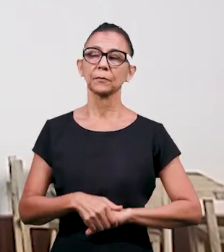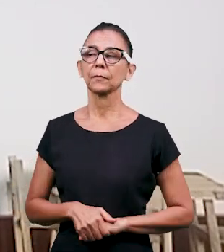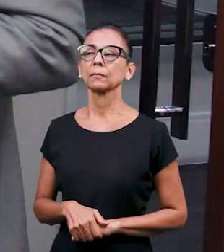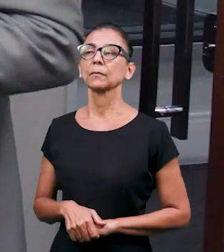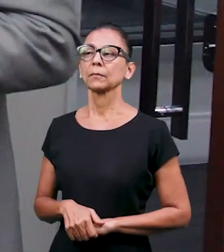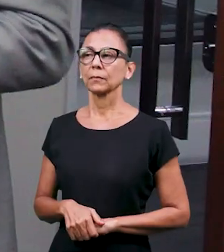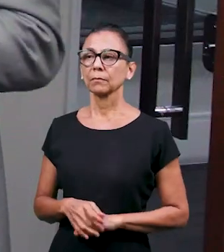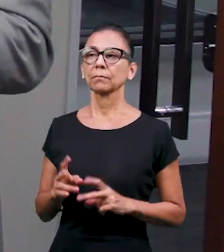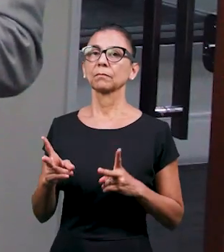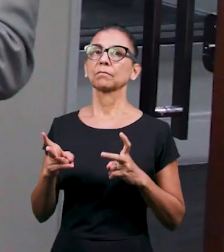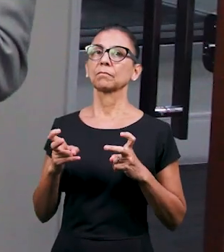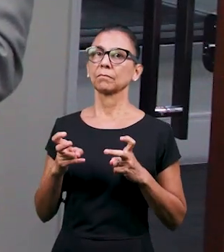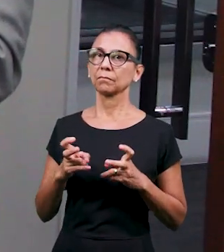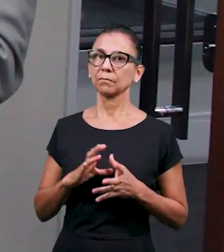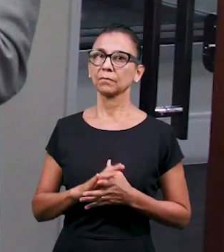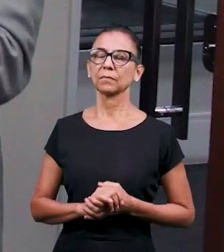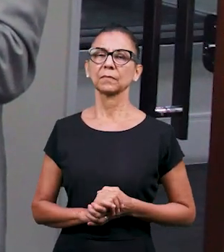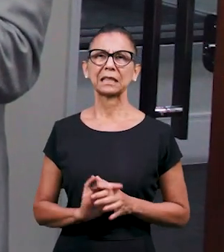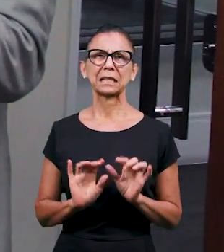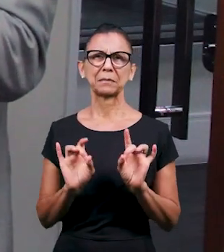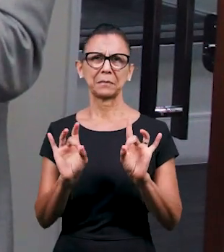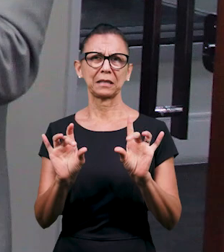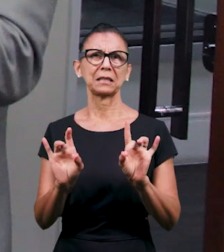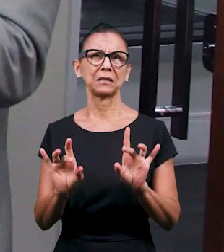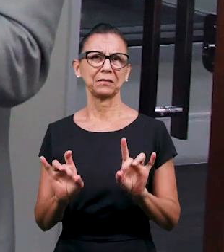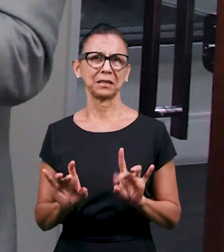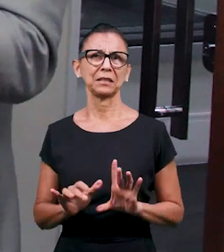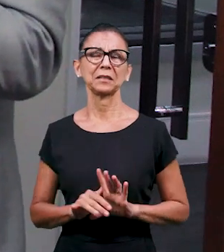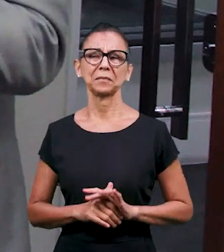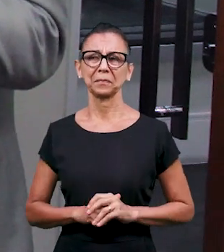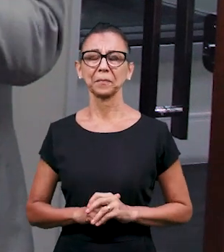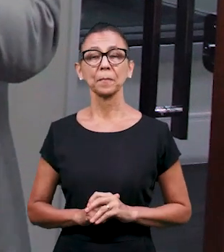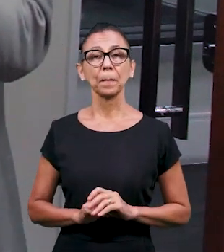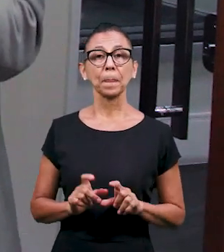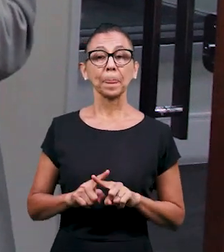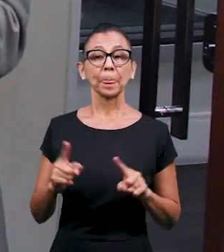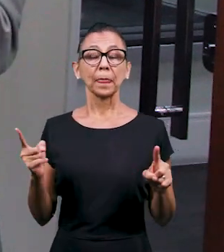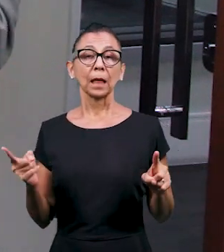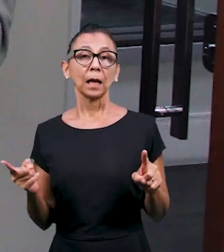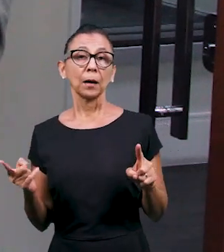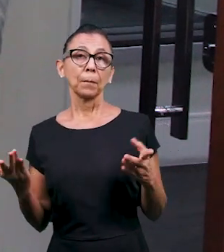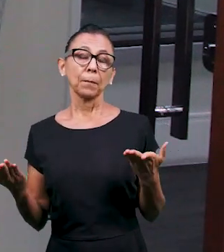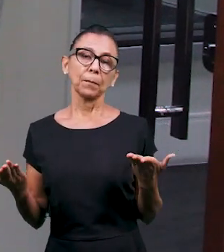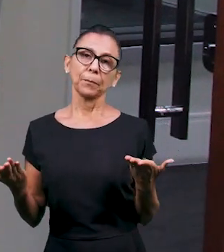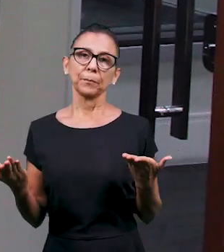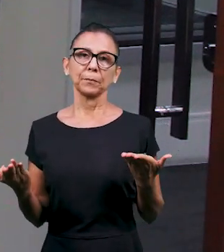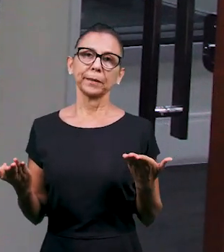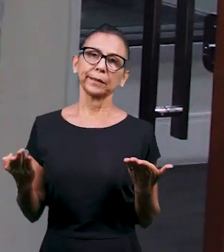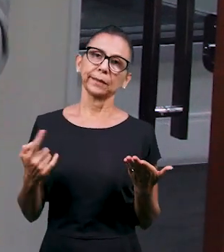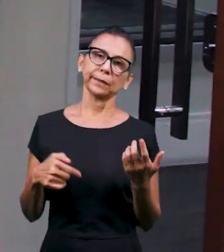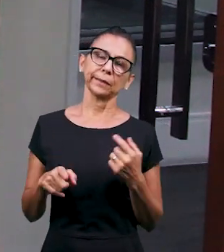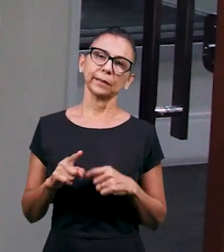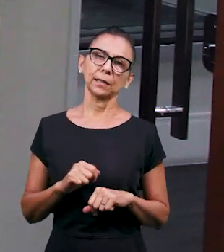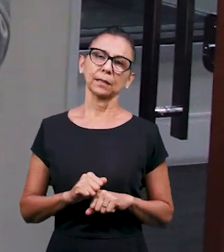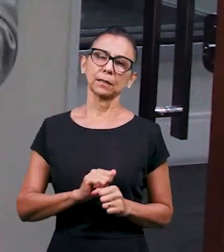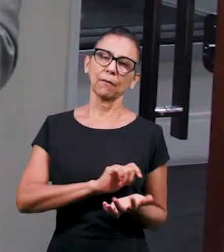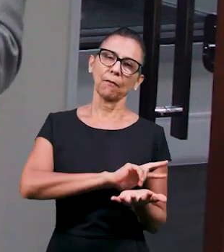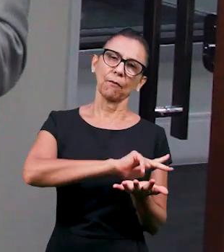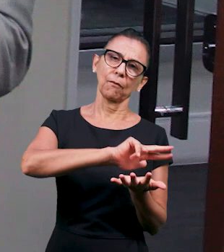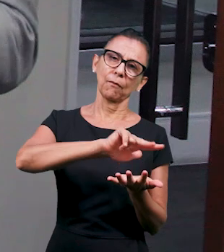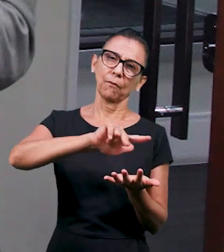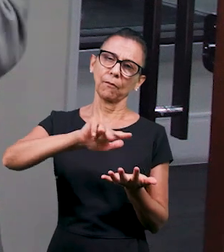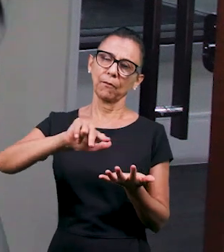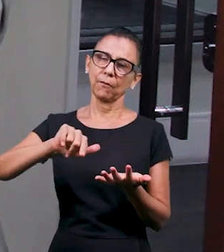irmãos. A gente já percebeu que realmente é uma coisa muito específica, né? Mas dentro de toda